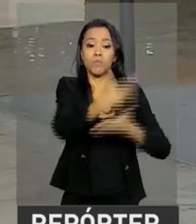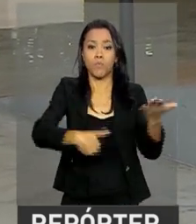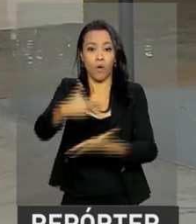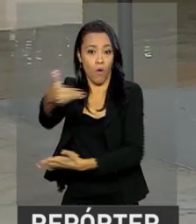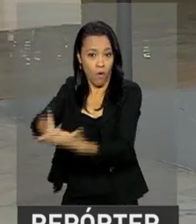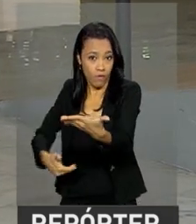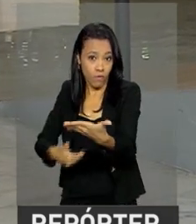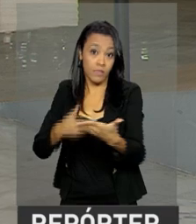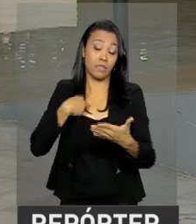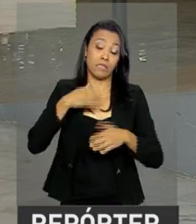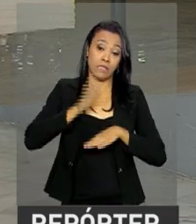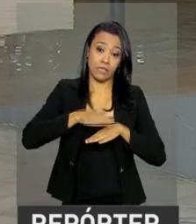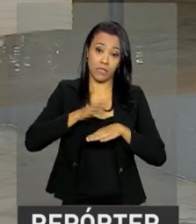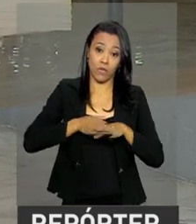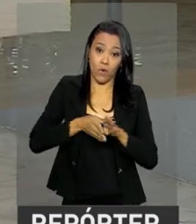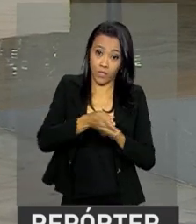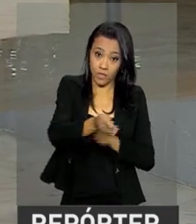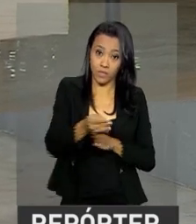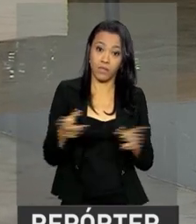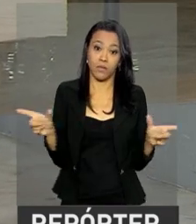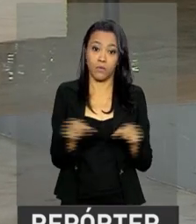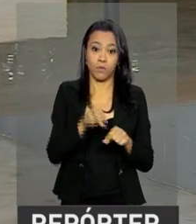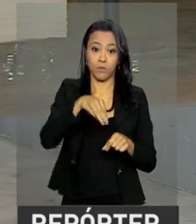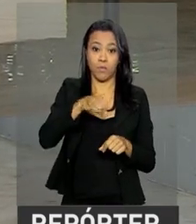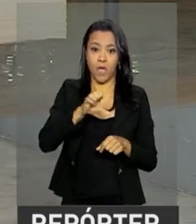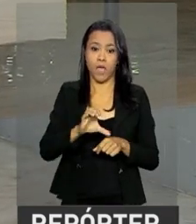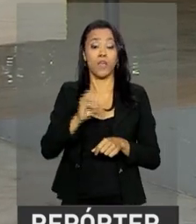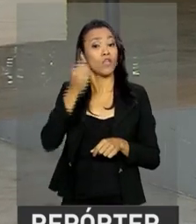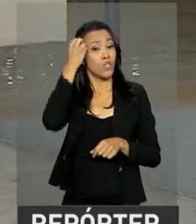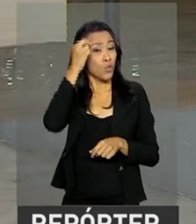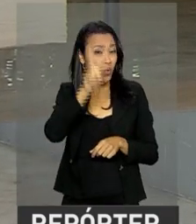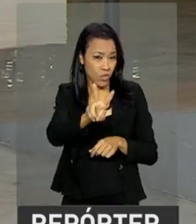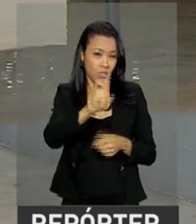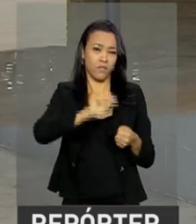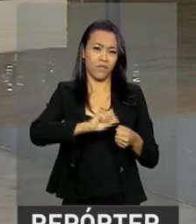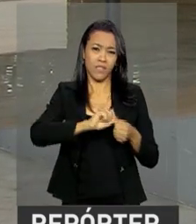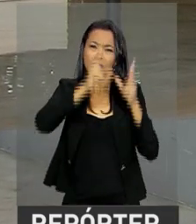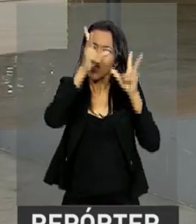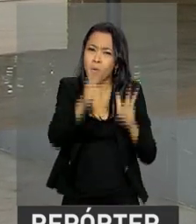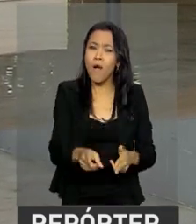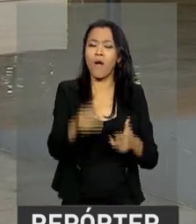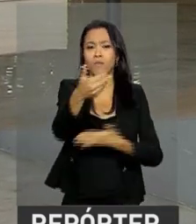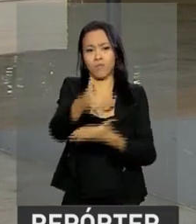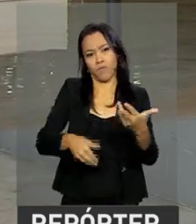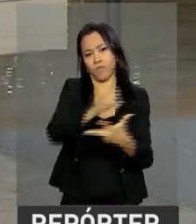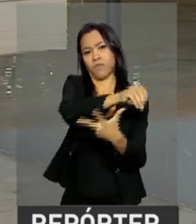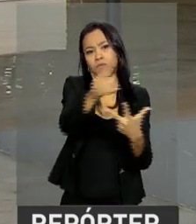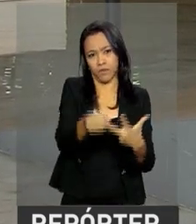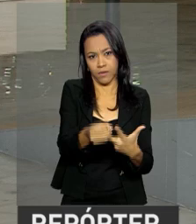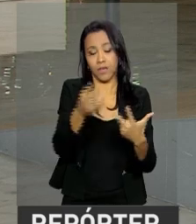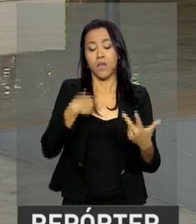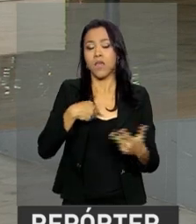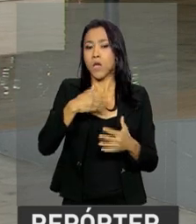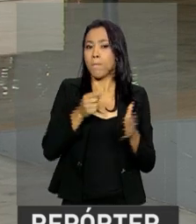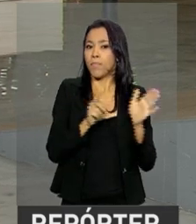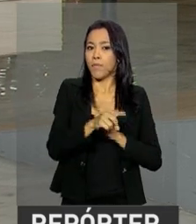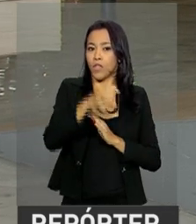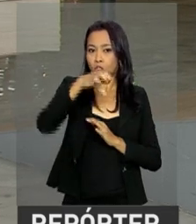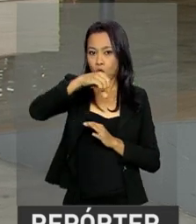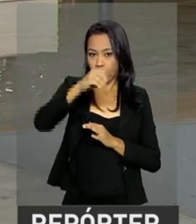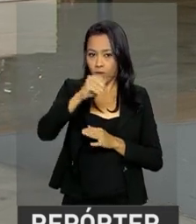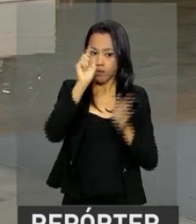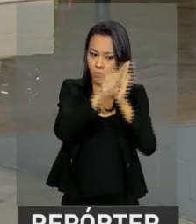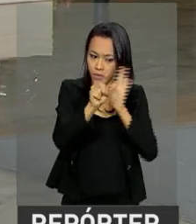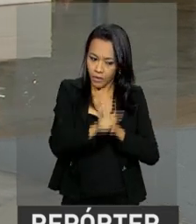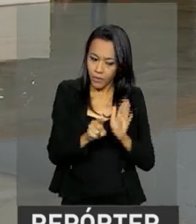recomendação do Ministério da Educação é que ele seja feito em dois dias assim como ocorre no ENEM no primeiro são 90 questões divididas